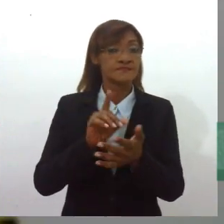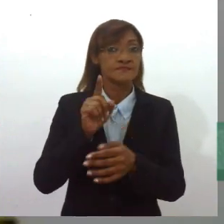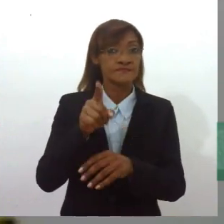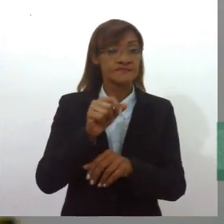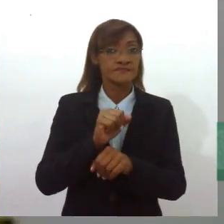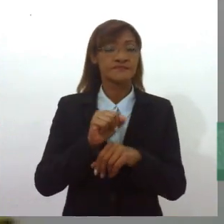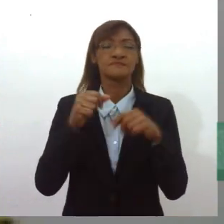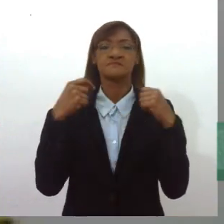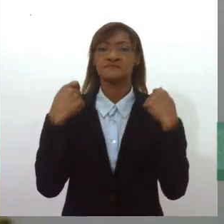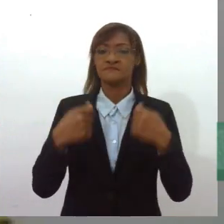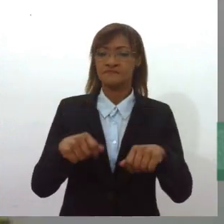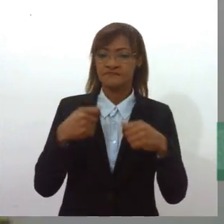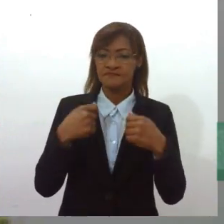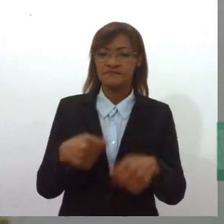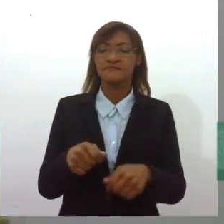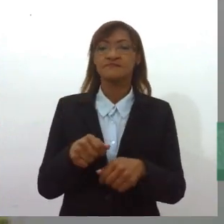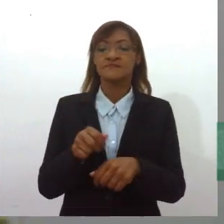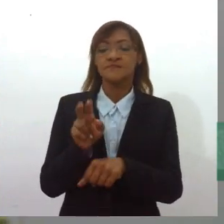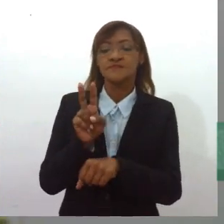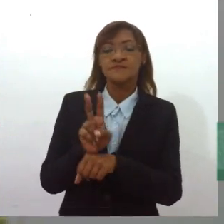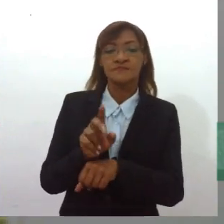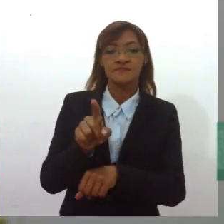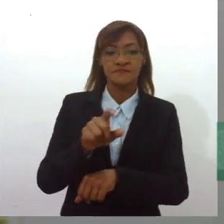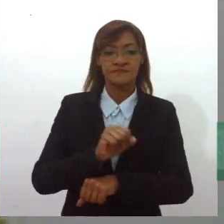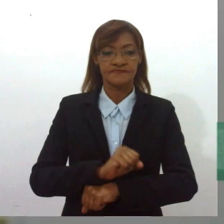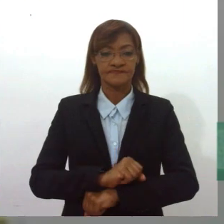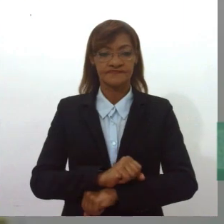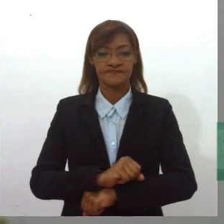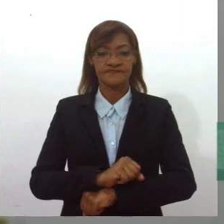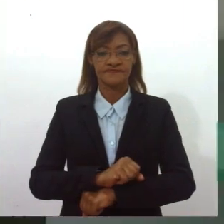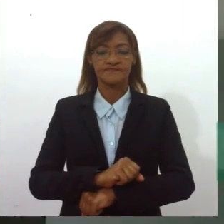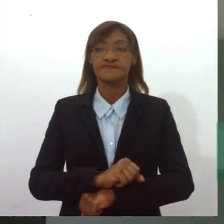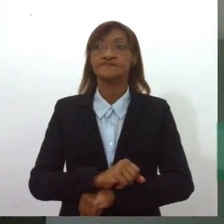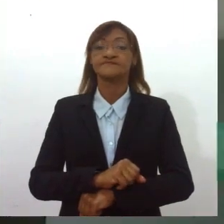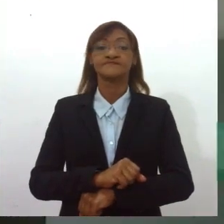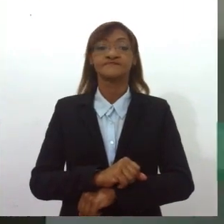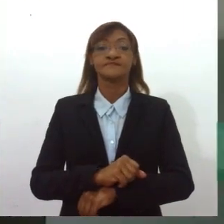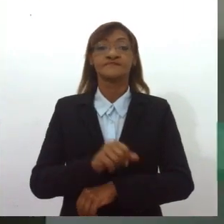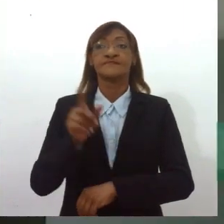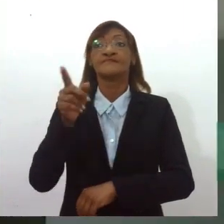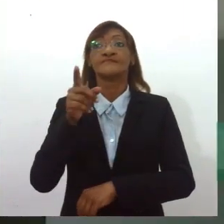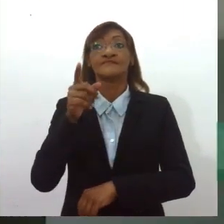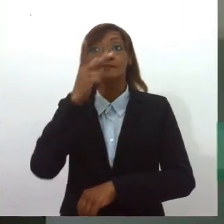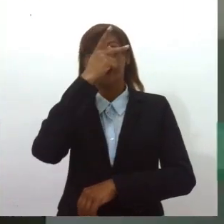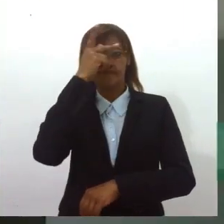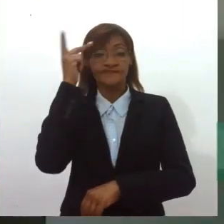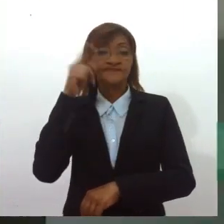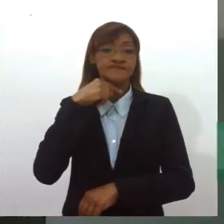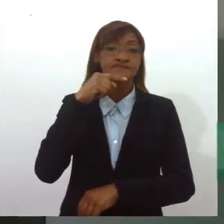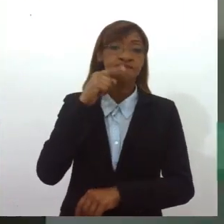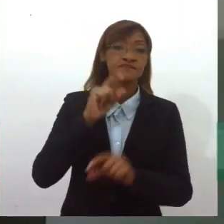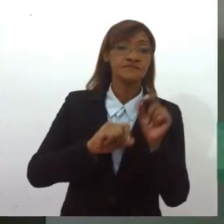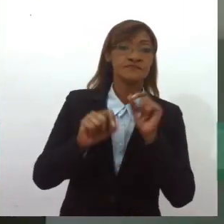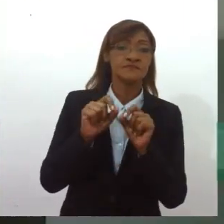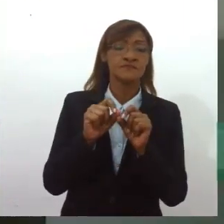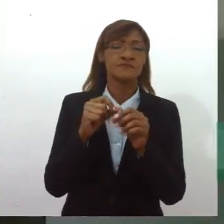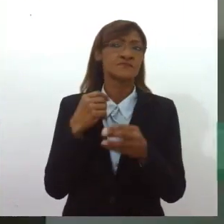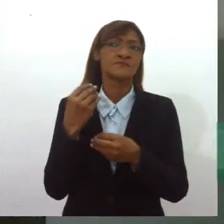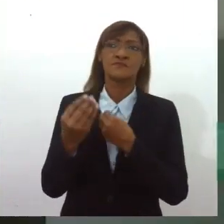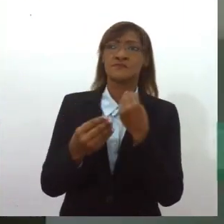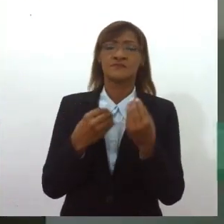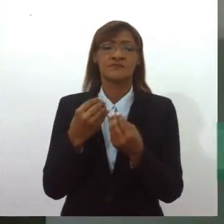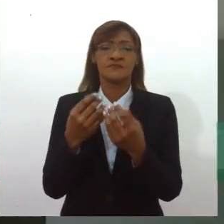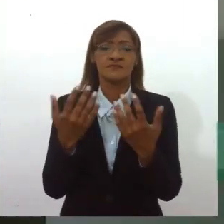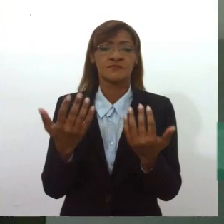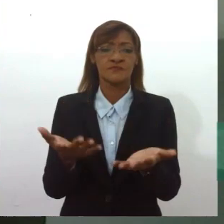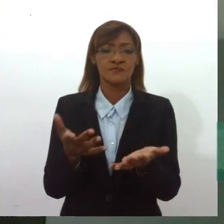necessite de uma eutanásia dentro de um Centro De Controle De Zoonoses porque a dúvida para muitas pessoas é como é que fica esse efeito aí